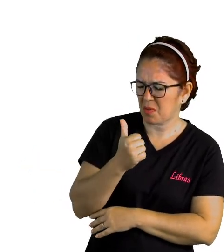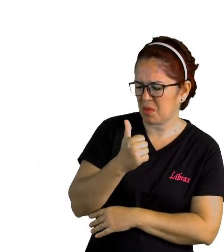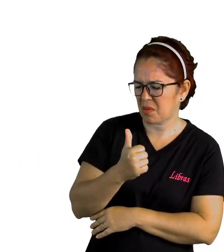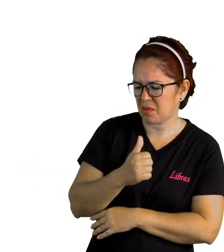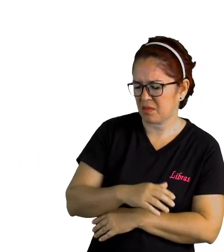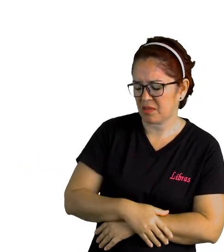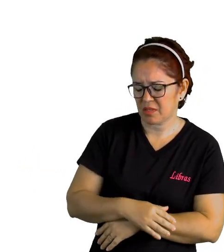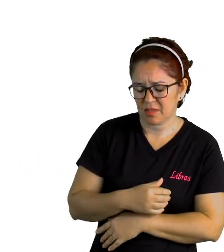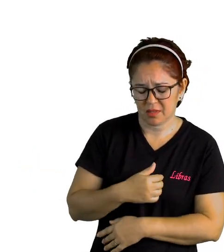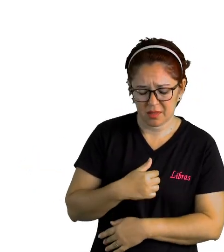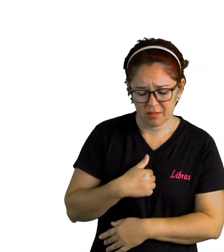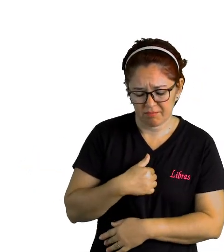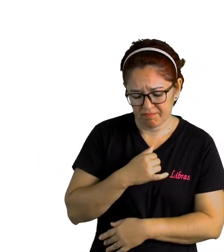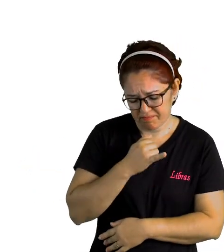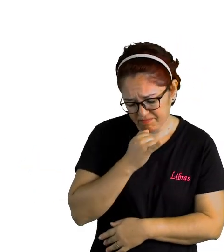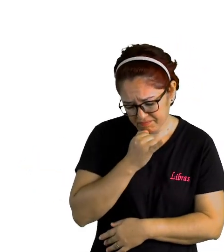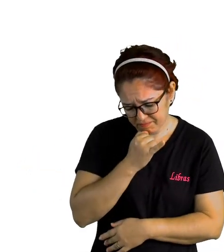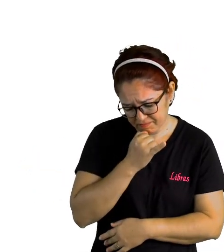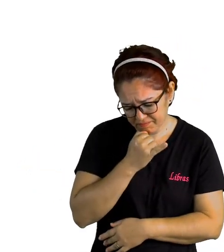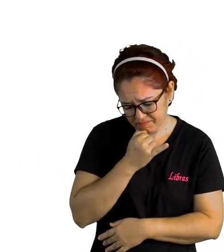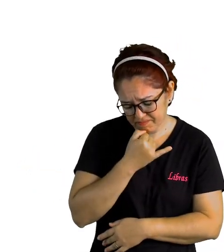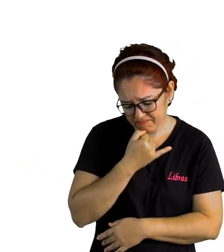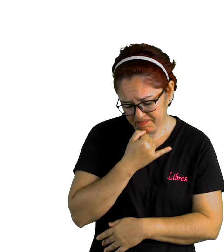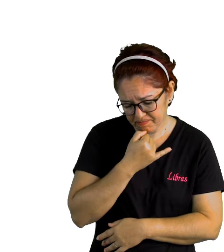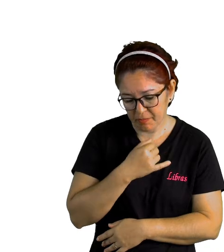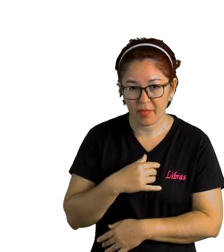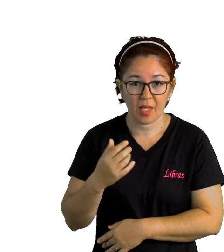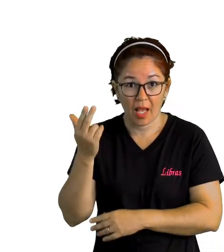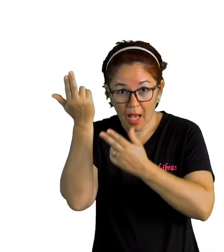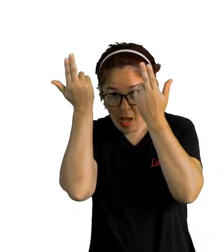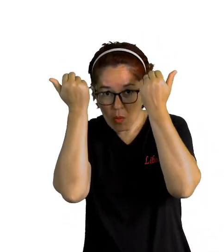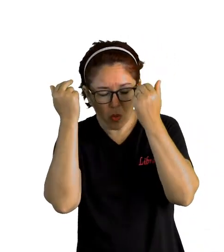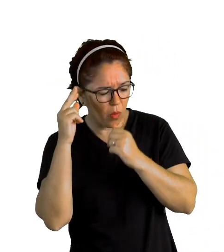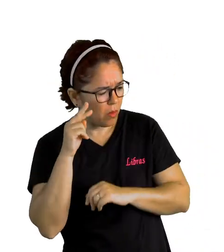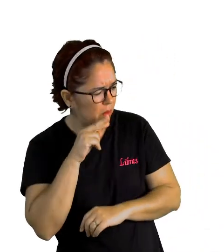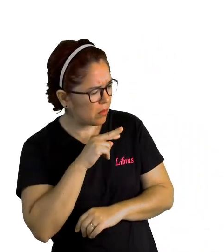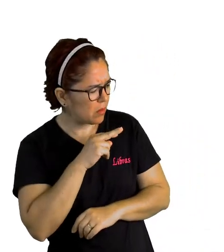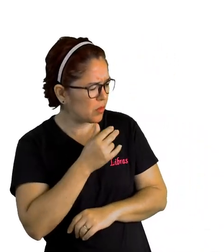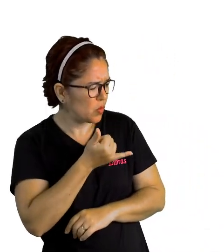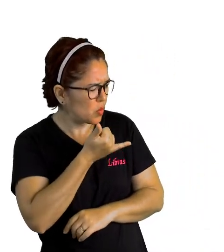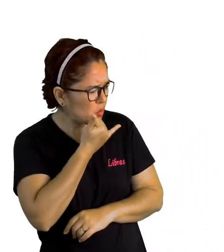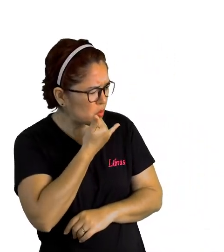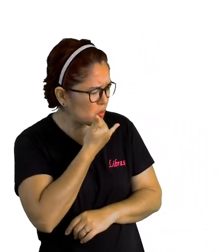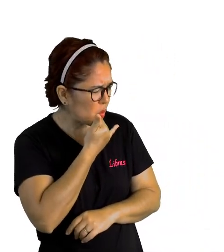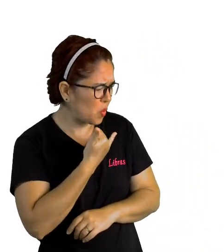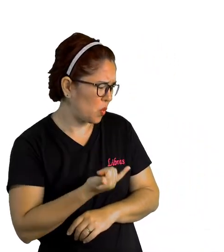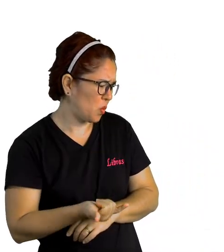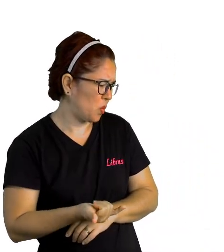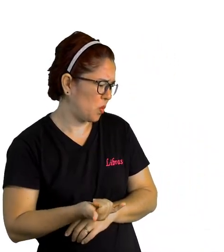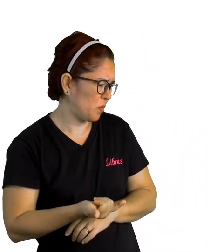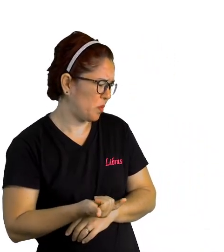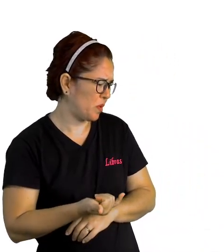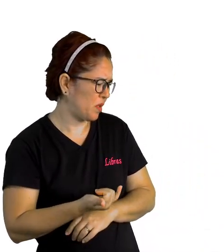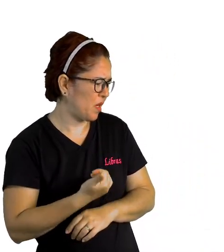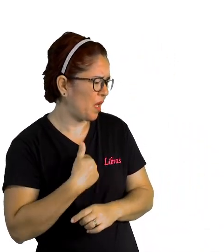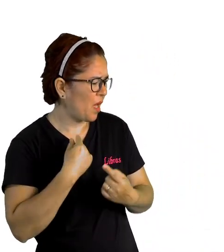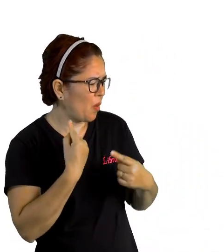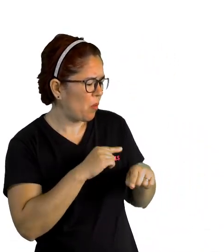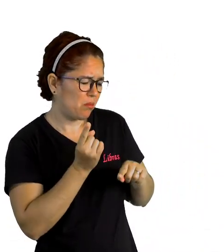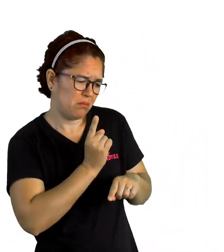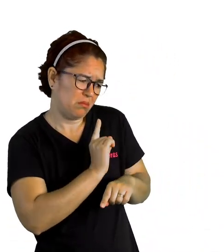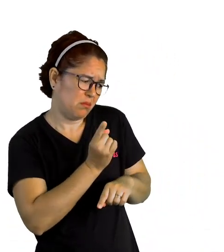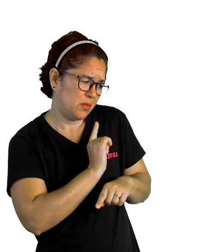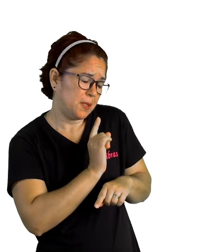de Juno, o coelho foi conversar com ele. Juno, me desculpe, eu não queria prejudicar você. E se